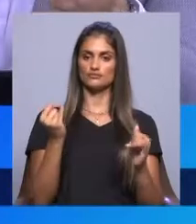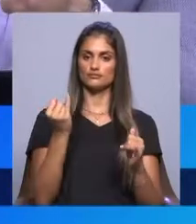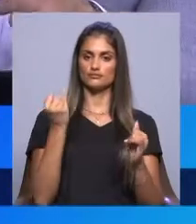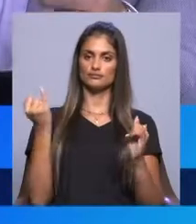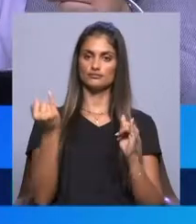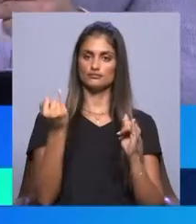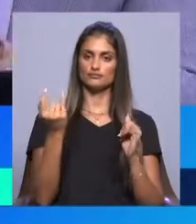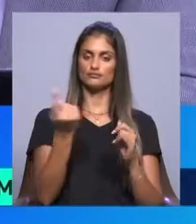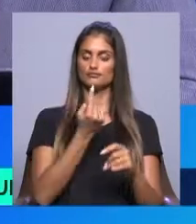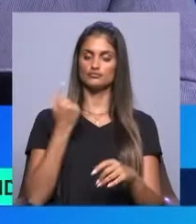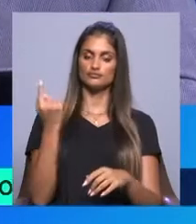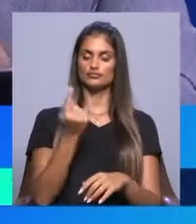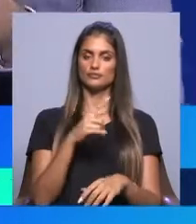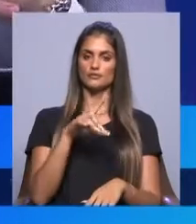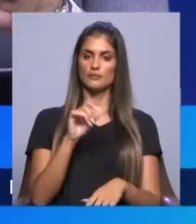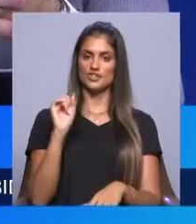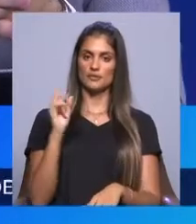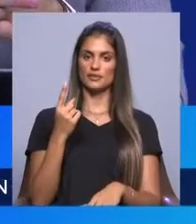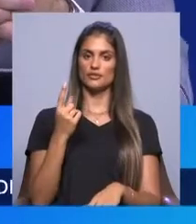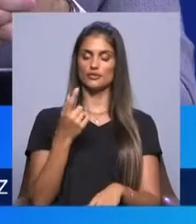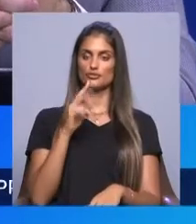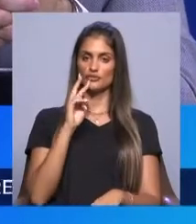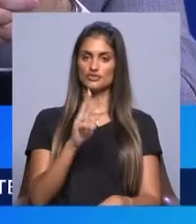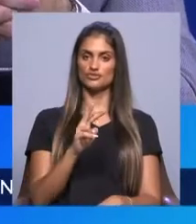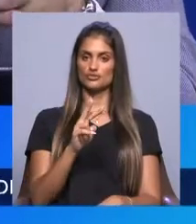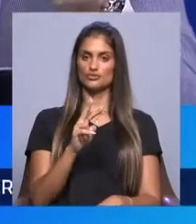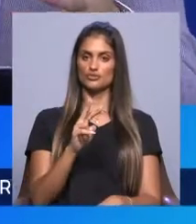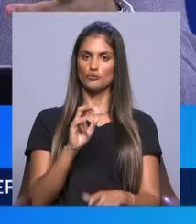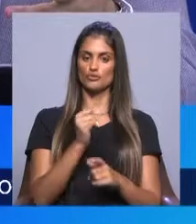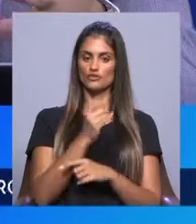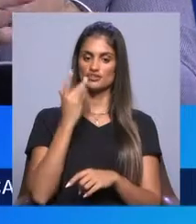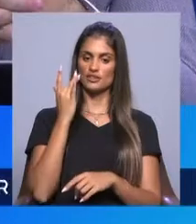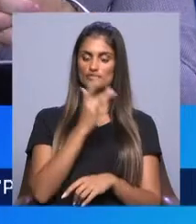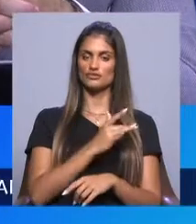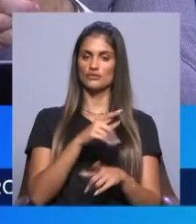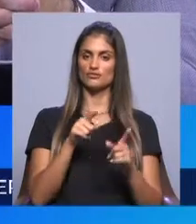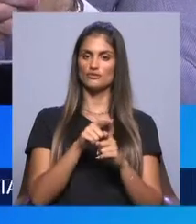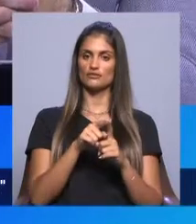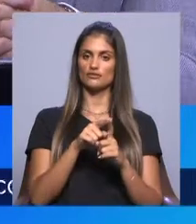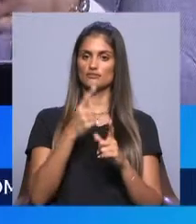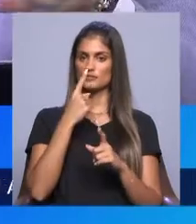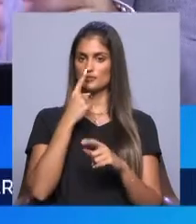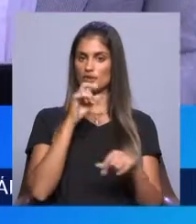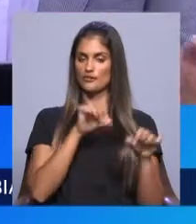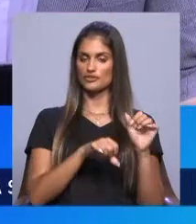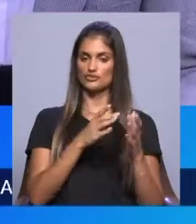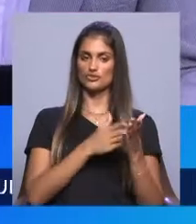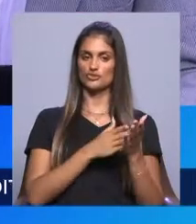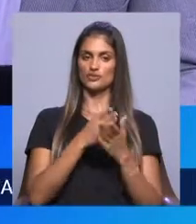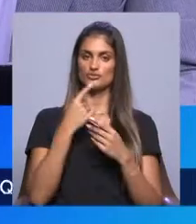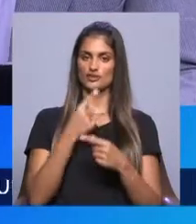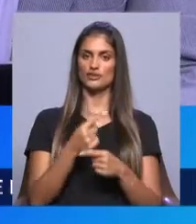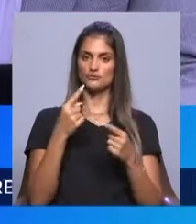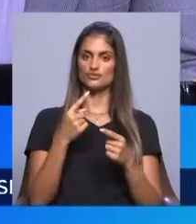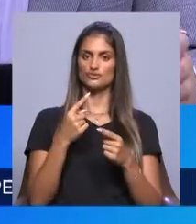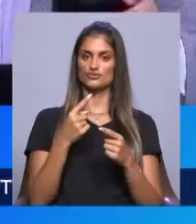mais harmoniosa, mas também muito mais rápida. Portanto, como vês, os buracos negros, que são o laboratório de eleição dos físicos, continuam a mostrar-nos